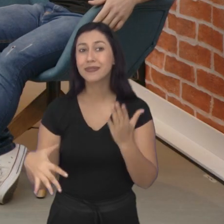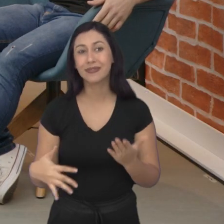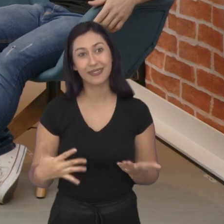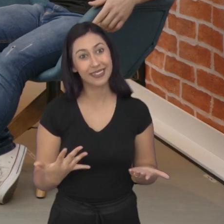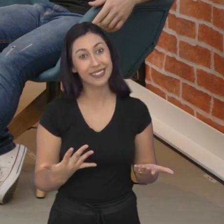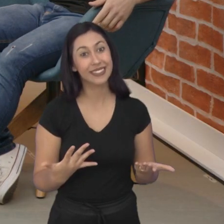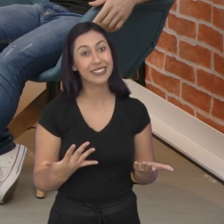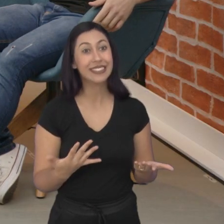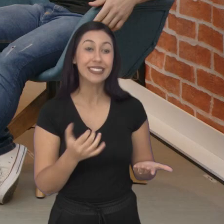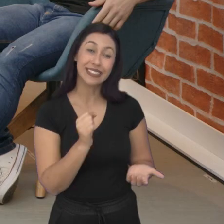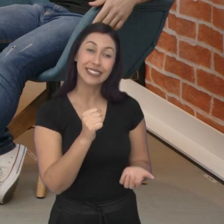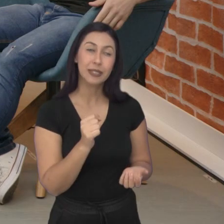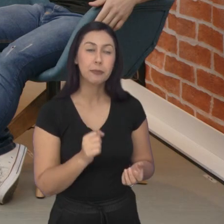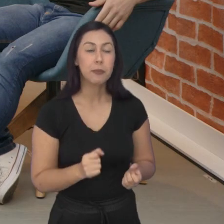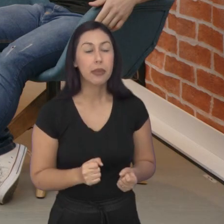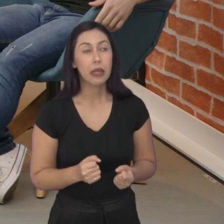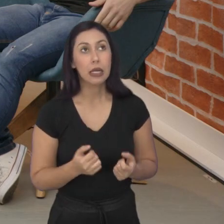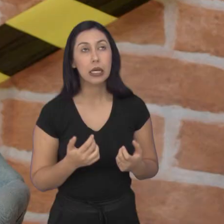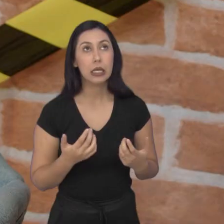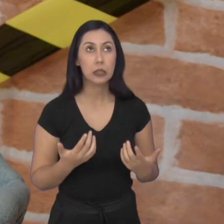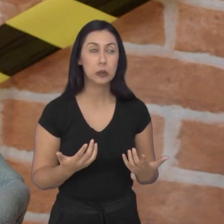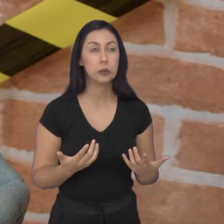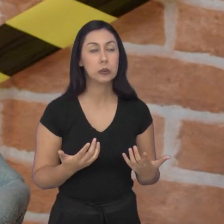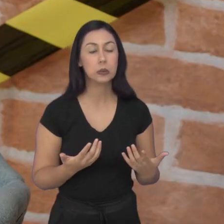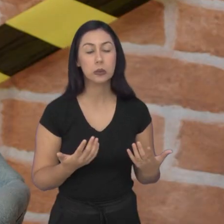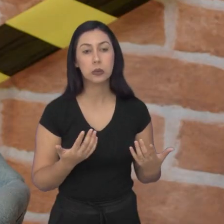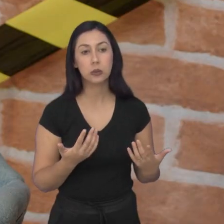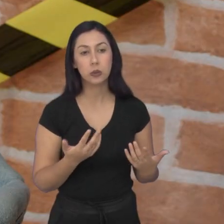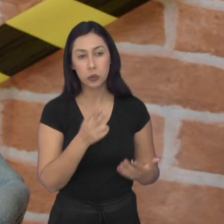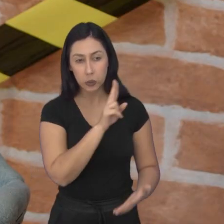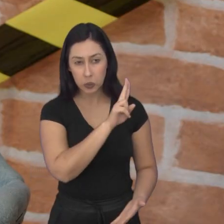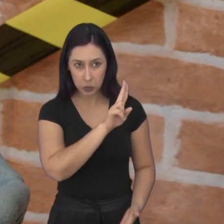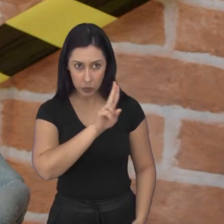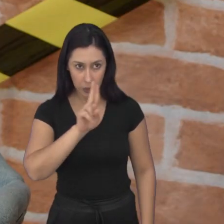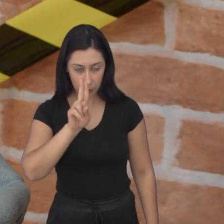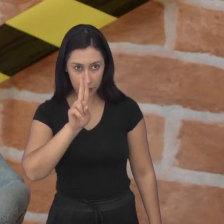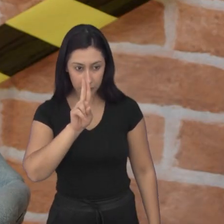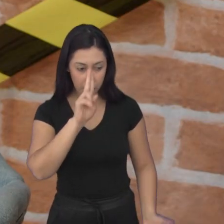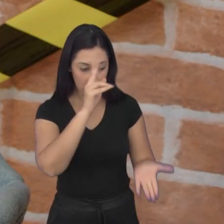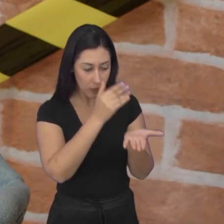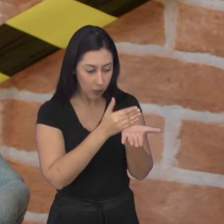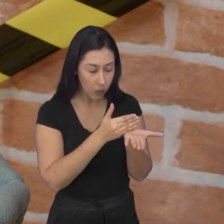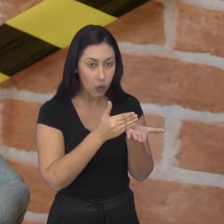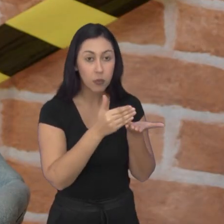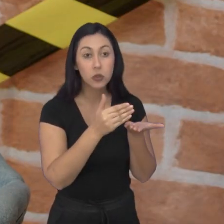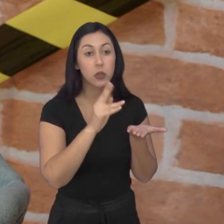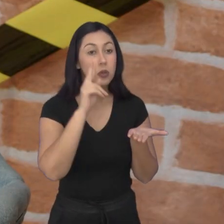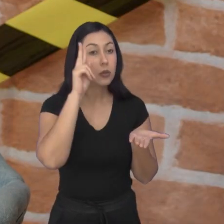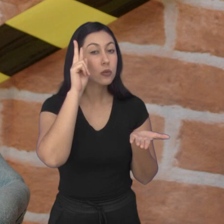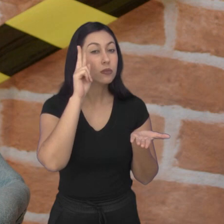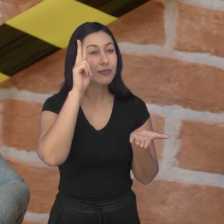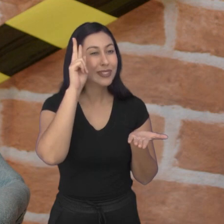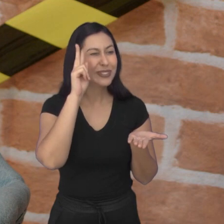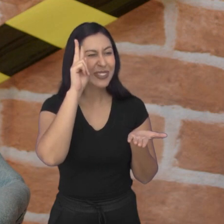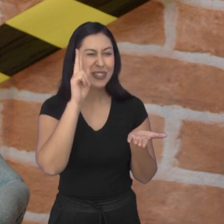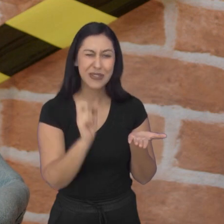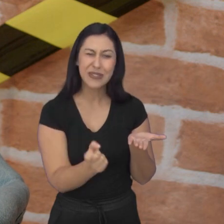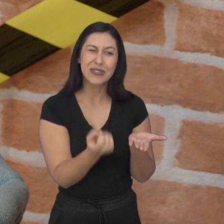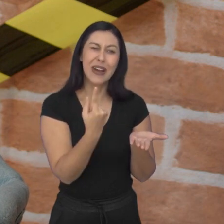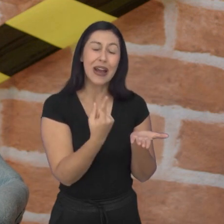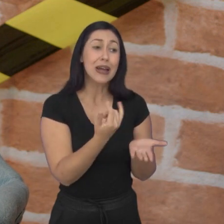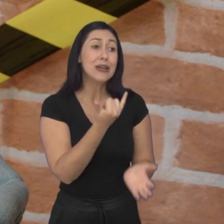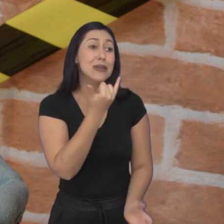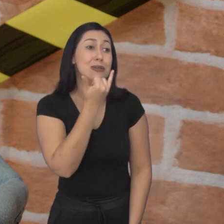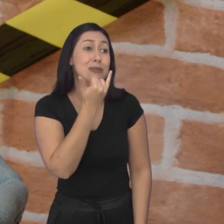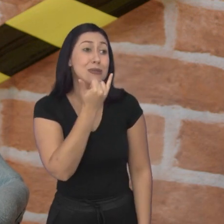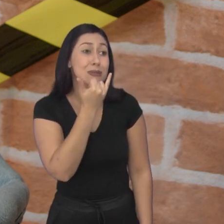né? Perfeito. Esse nome, bicho, começou com uma história meio esquisita. Aliás, peço perdão